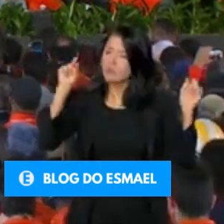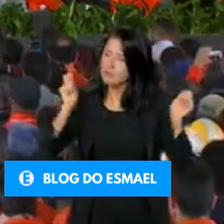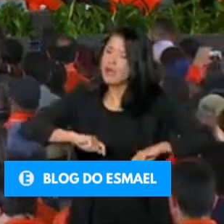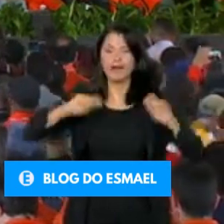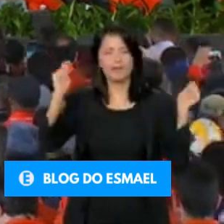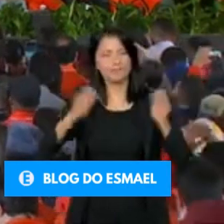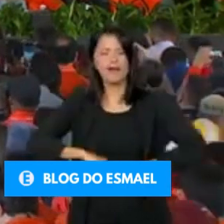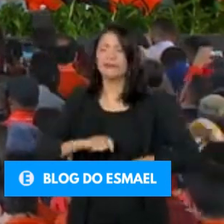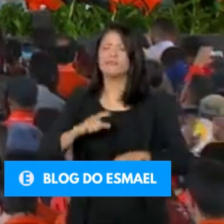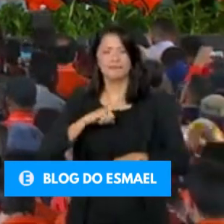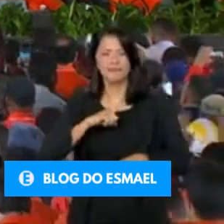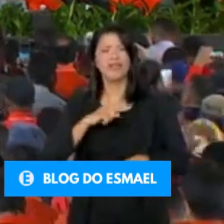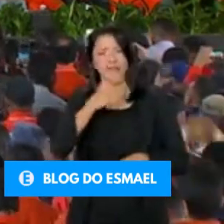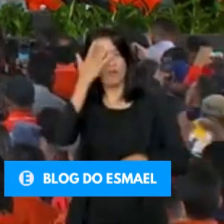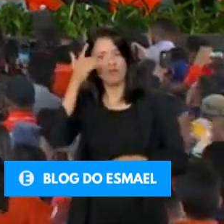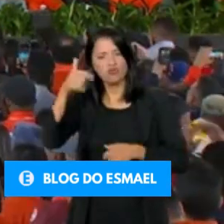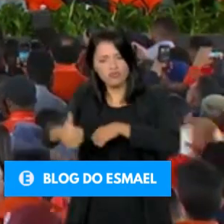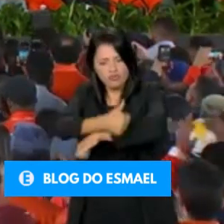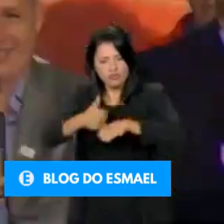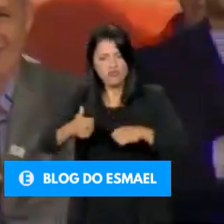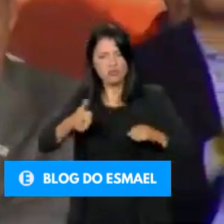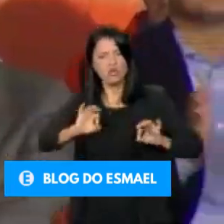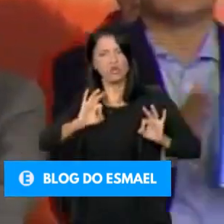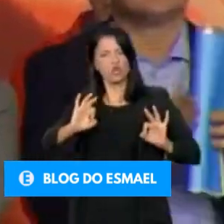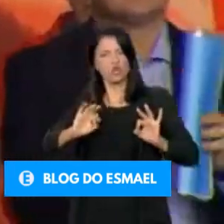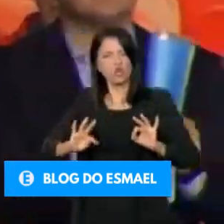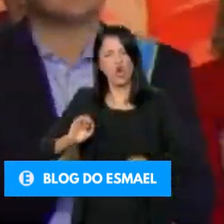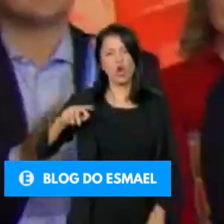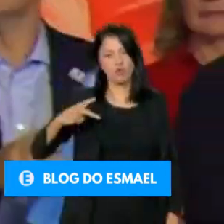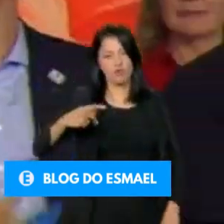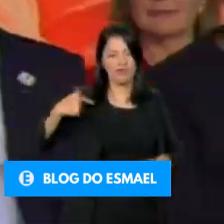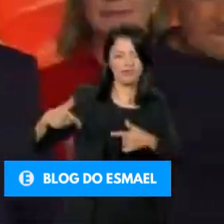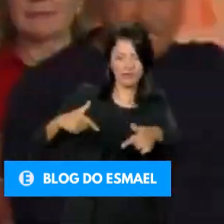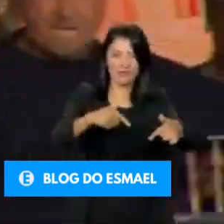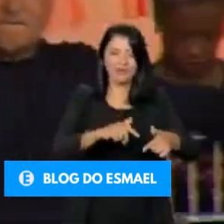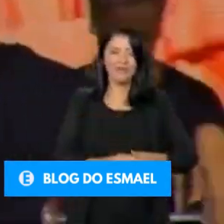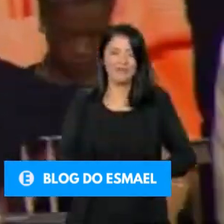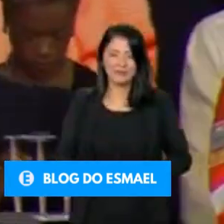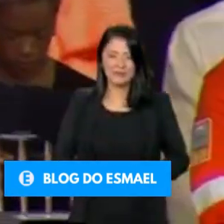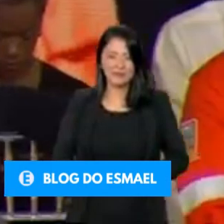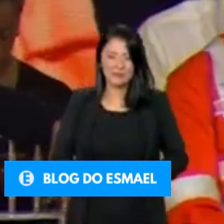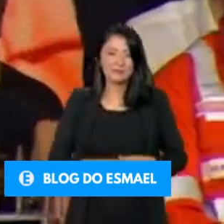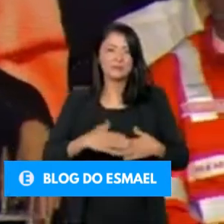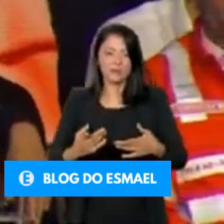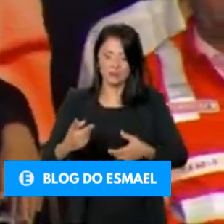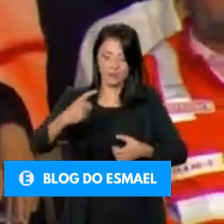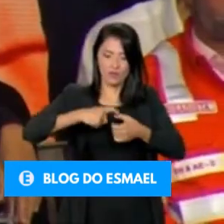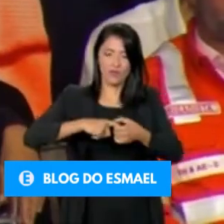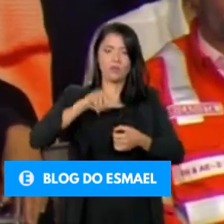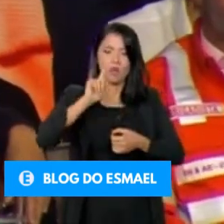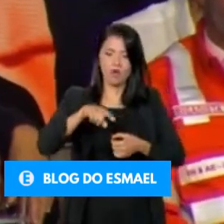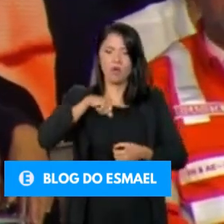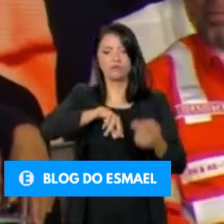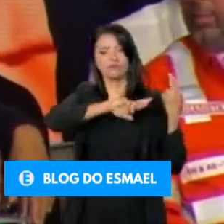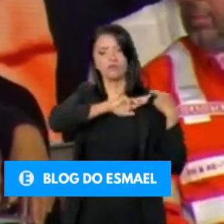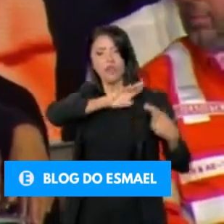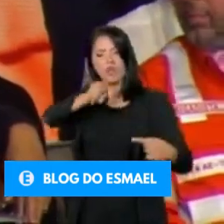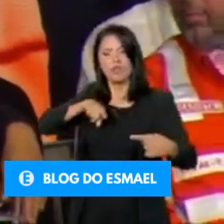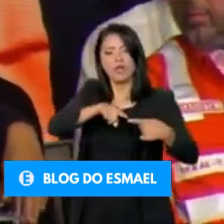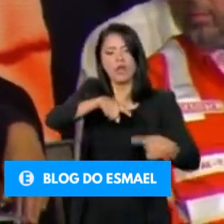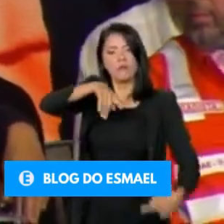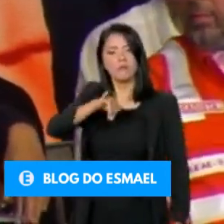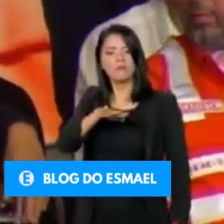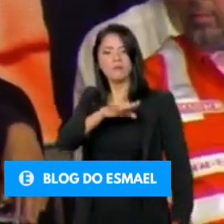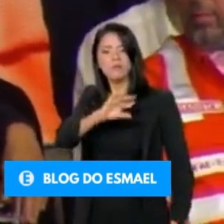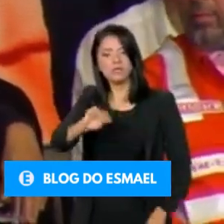competência e muita gente boa de trabalho. Pois bem, companheiros, nós voltamos com a missão de recuperar